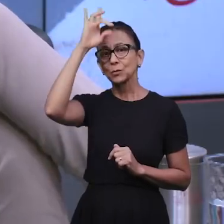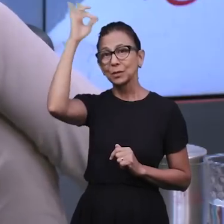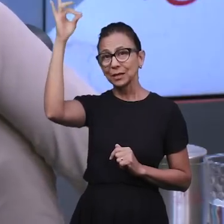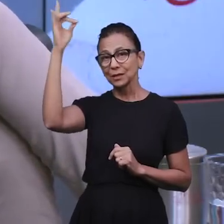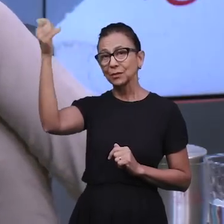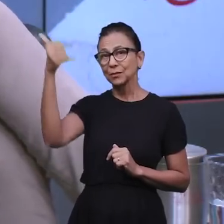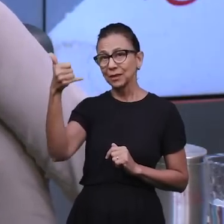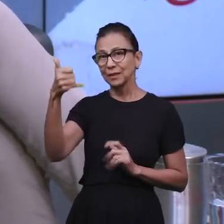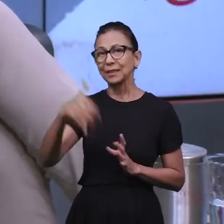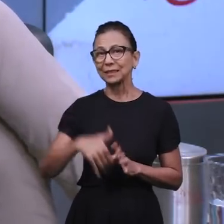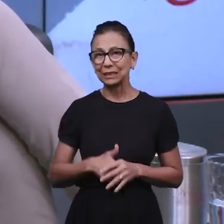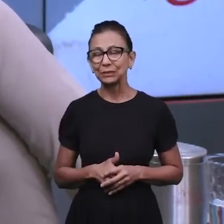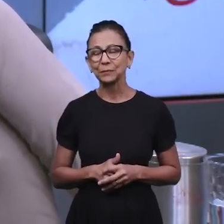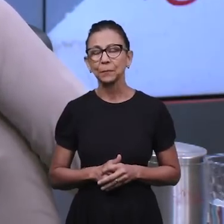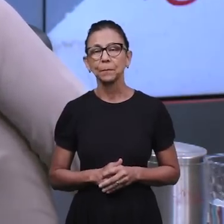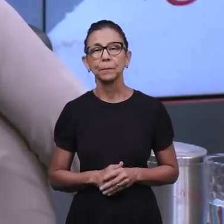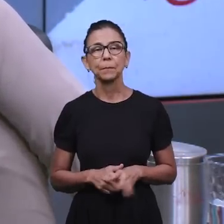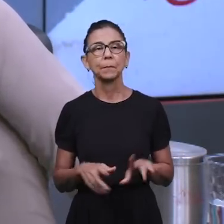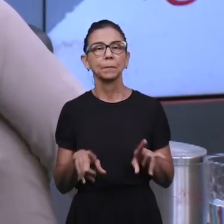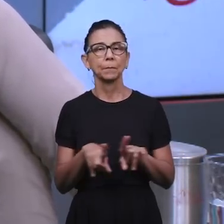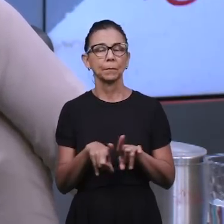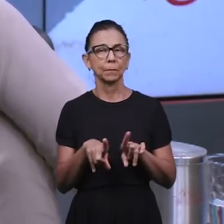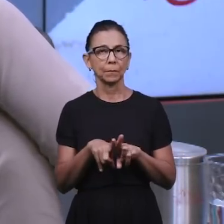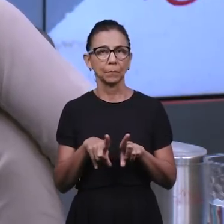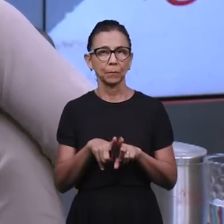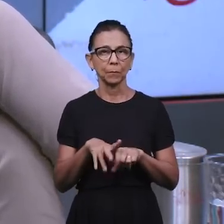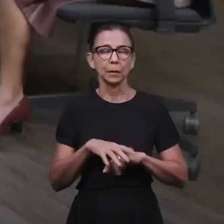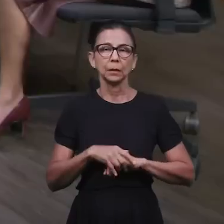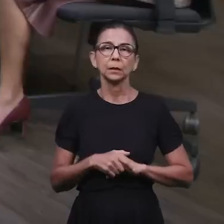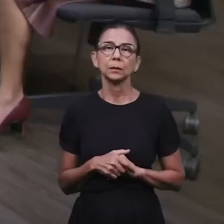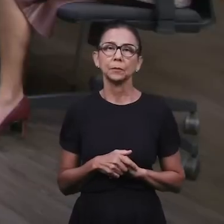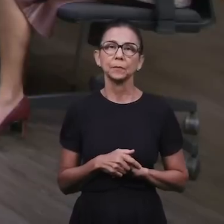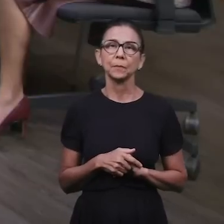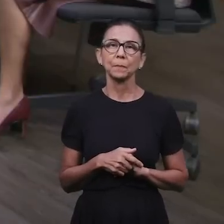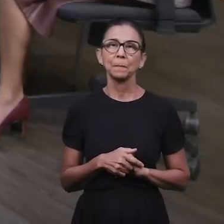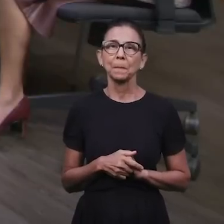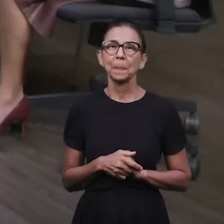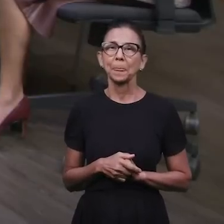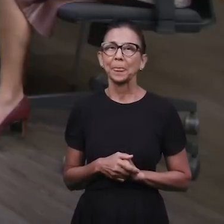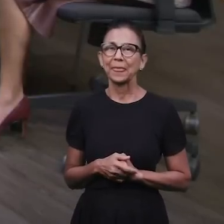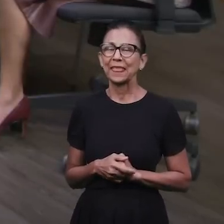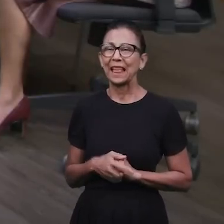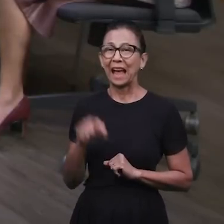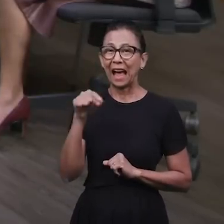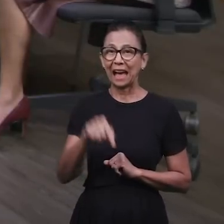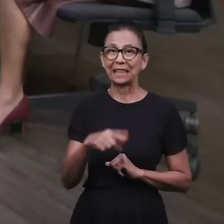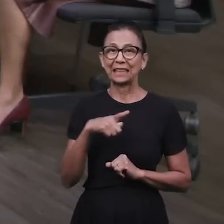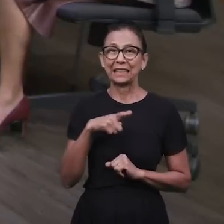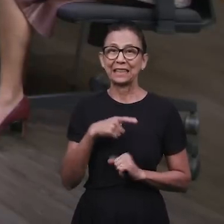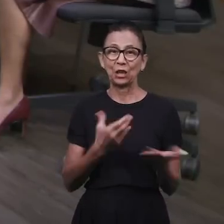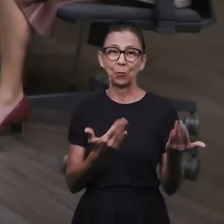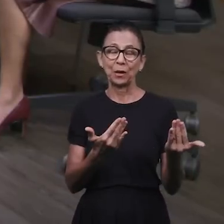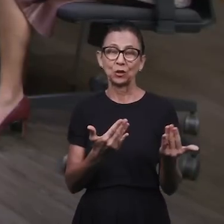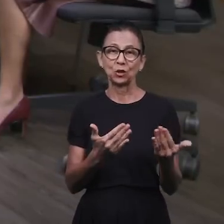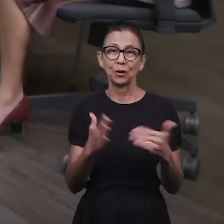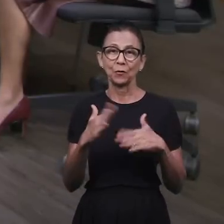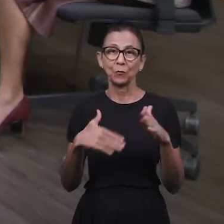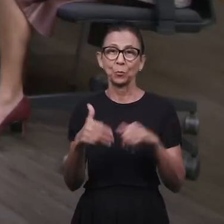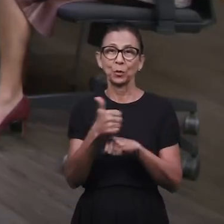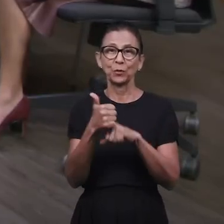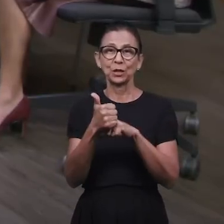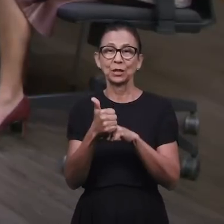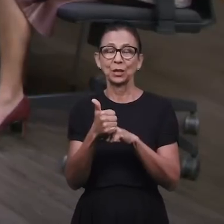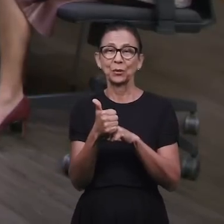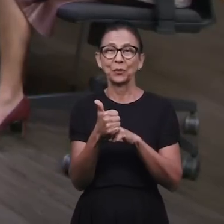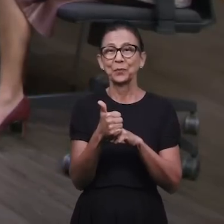Né? Falou em licitude, temos uma advogada que vai nos defender. Que pode fazer uma abordagem sobre o ponto de vista